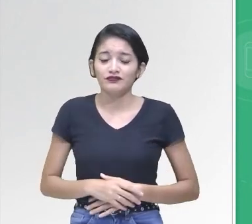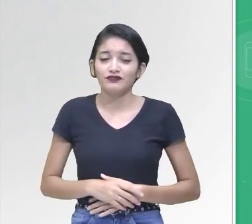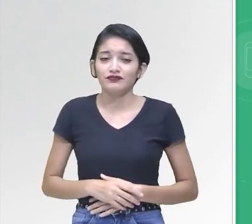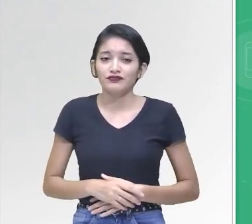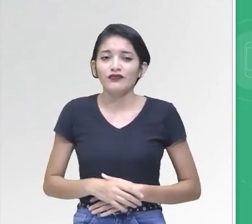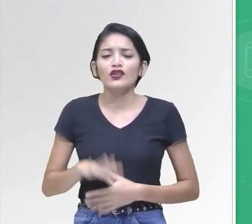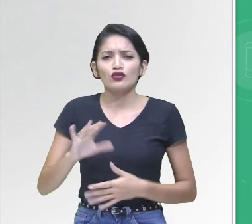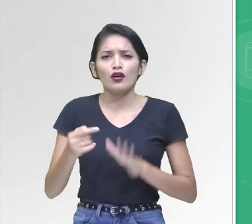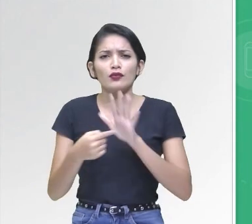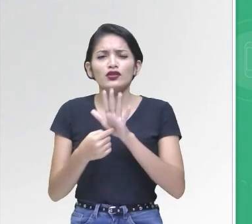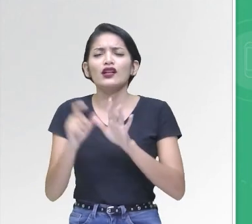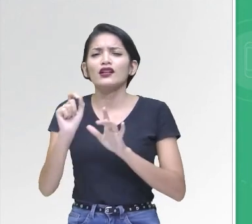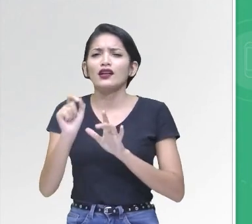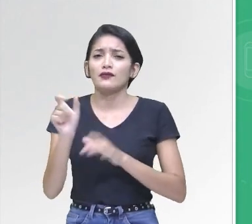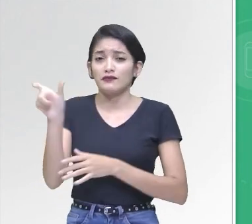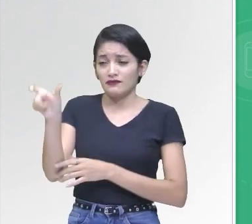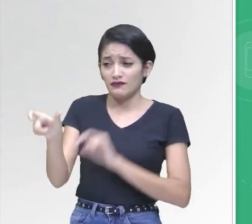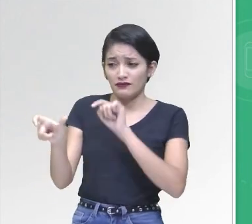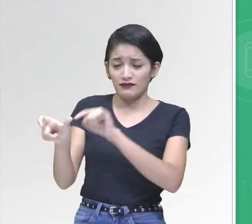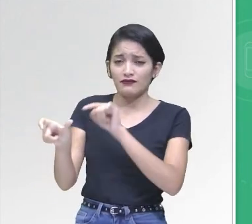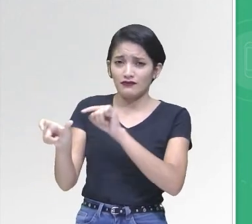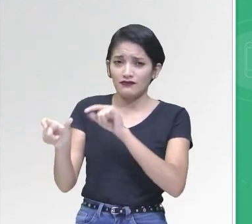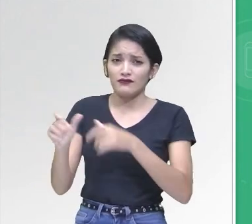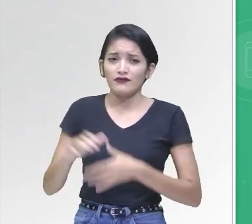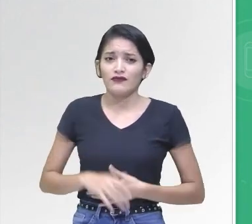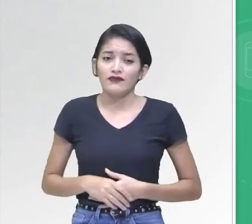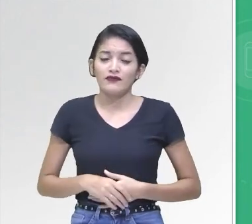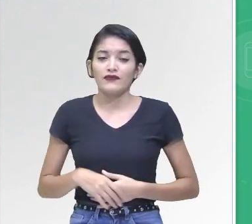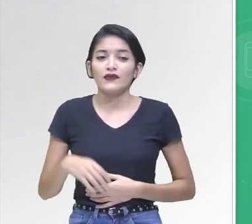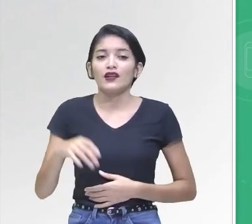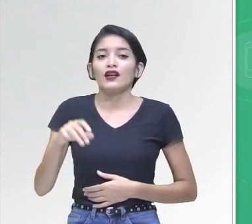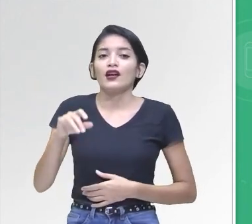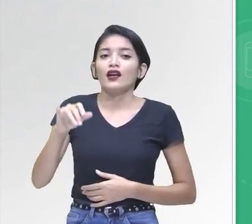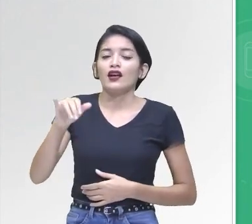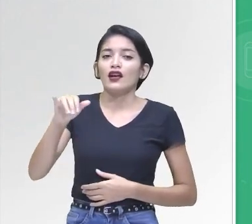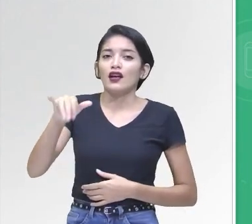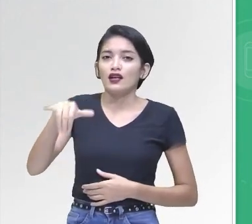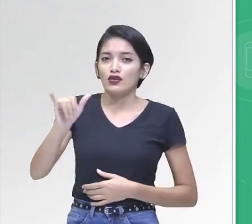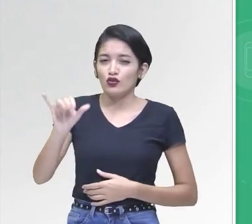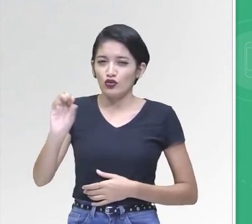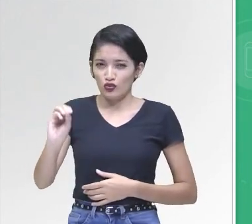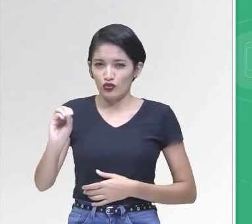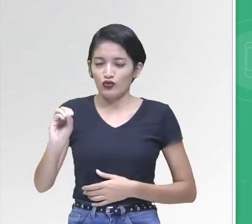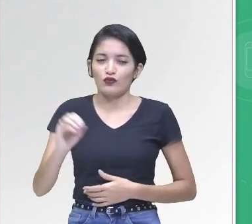me indicou a pessoa, porque o sujeito não aparece, é um sujeito oculto.